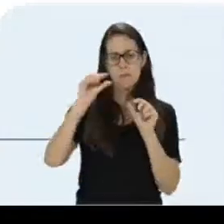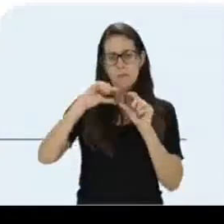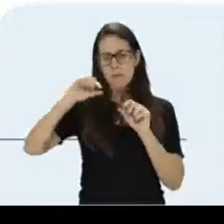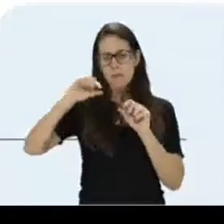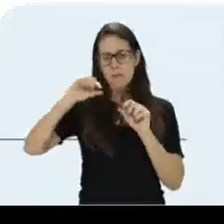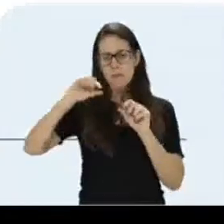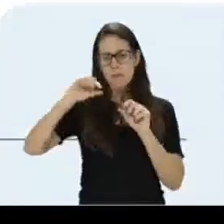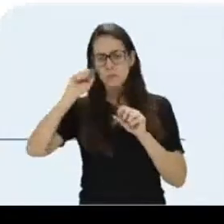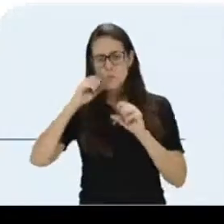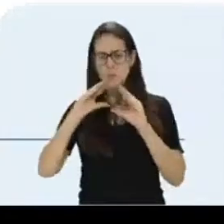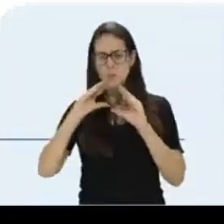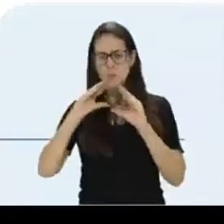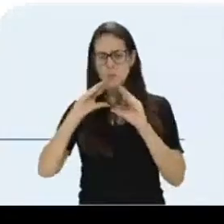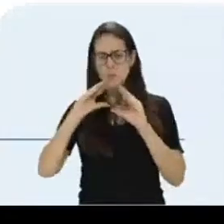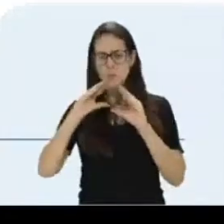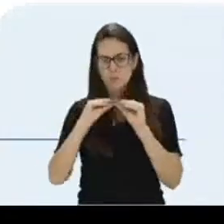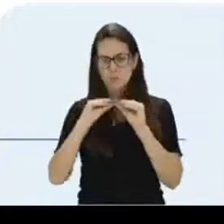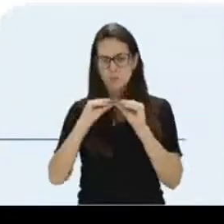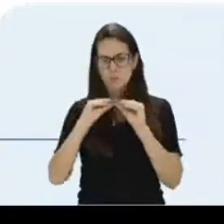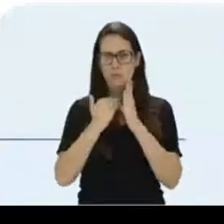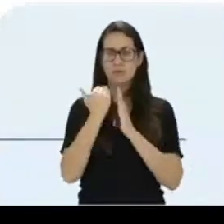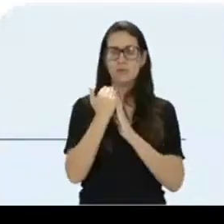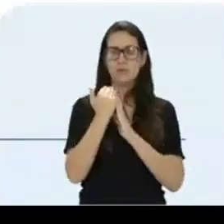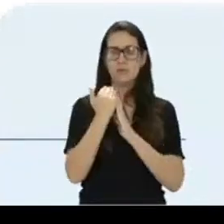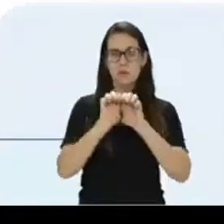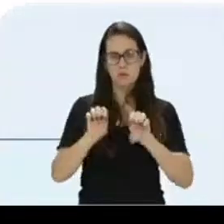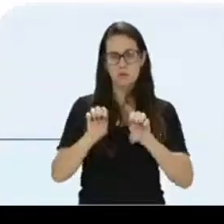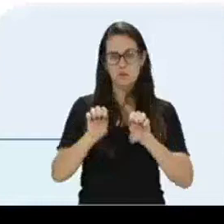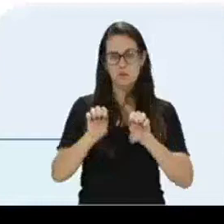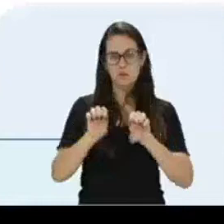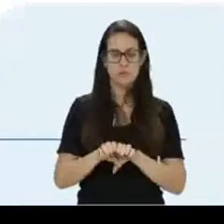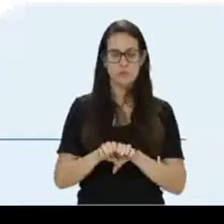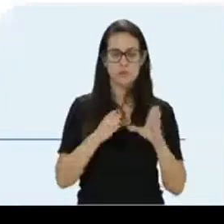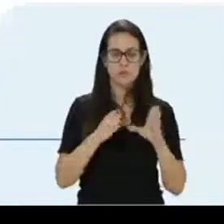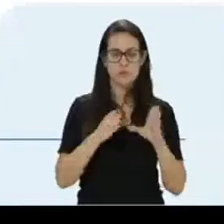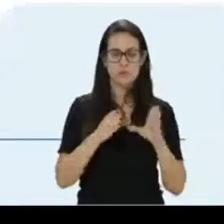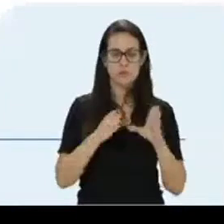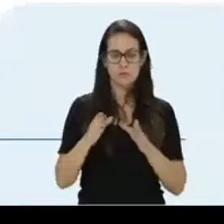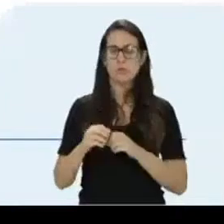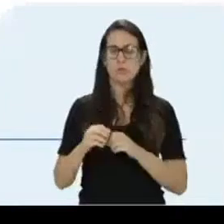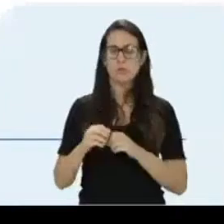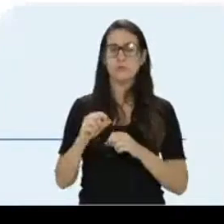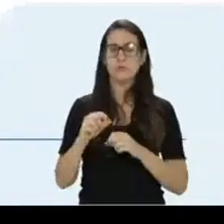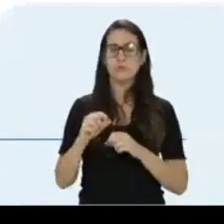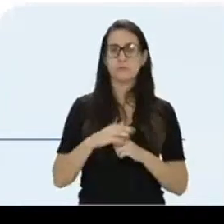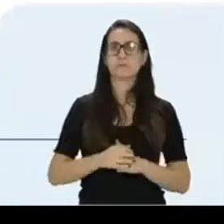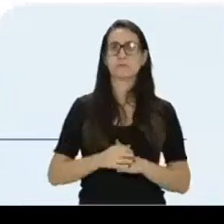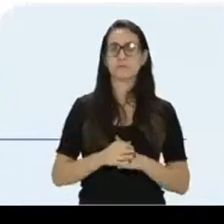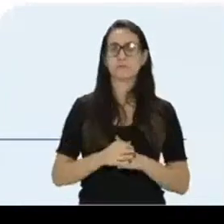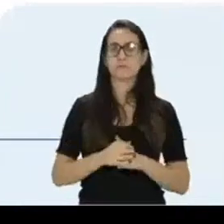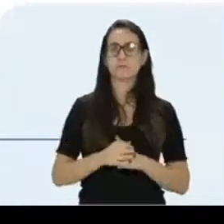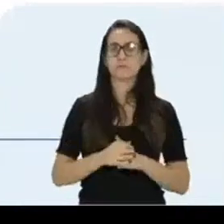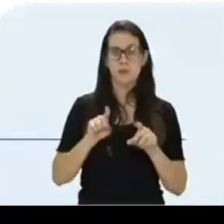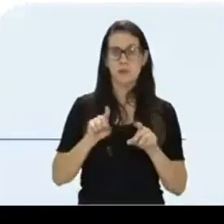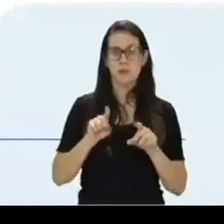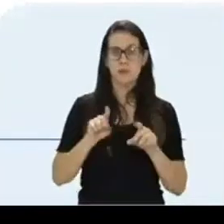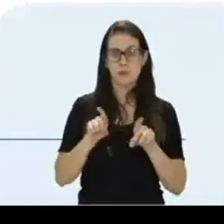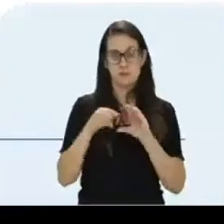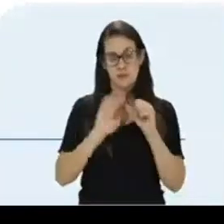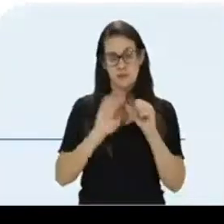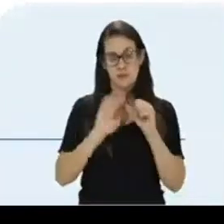uma estrutura, né? São estruturas onde ocorrem os processos de fotossíntese, e eu tenho membranas